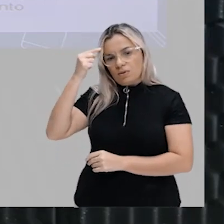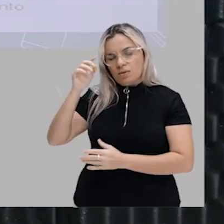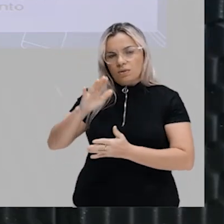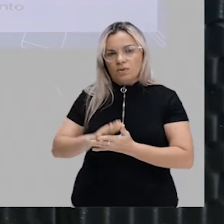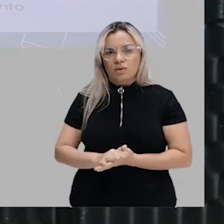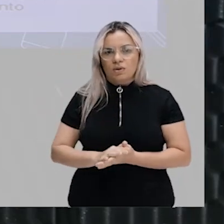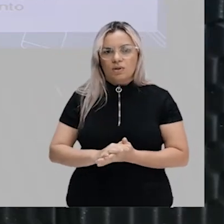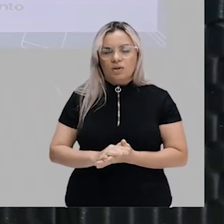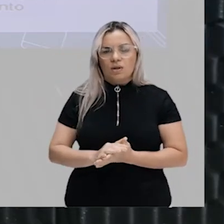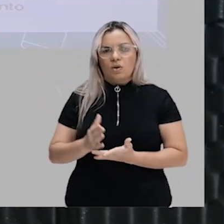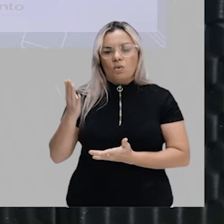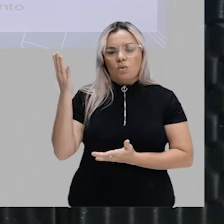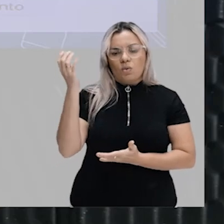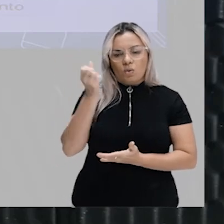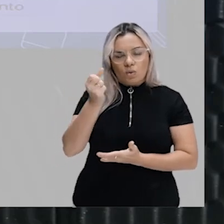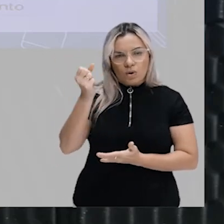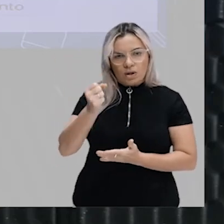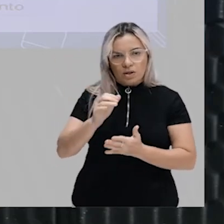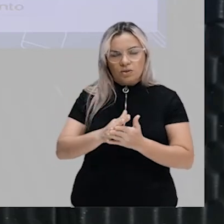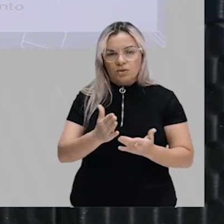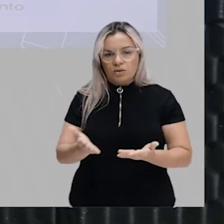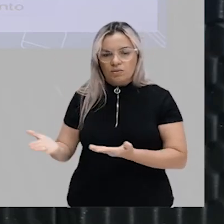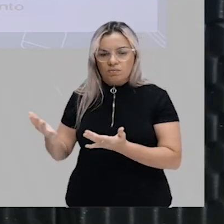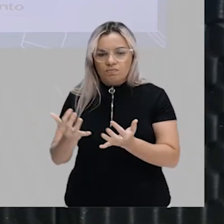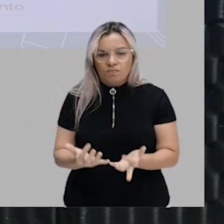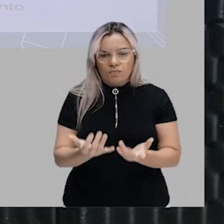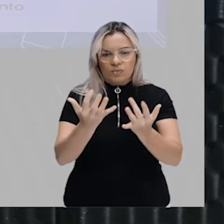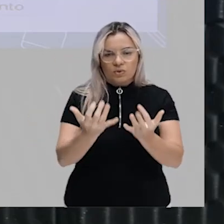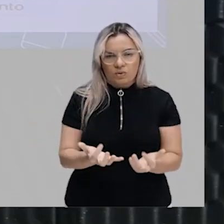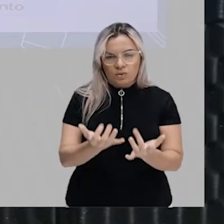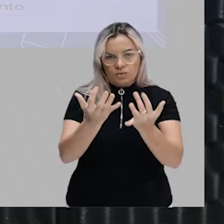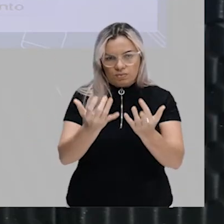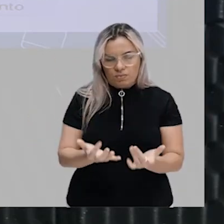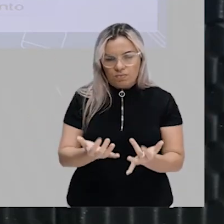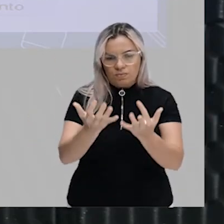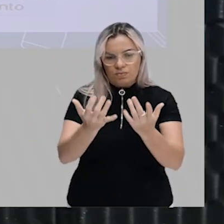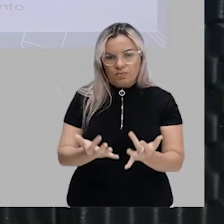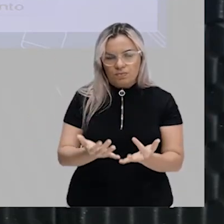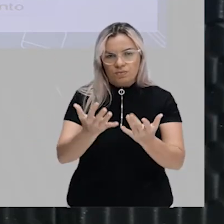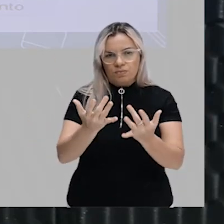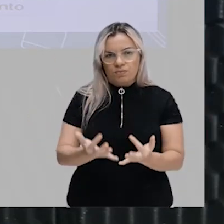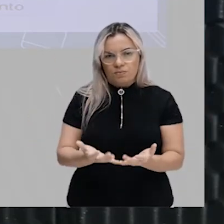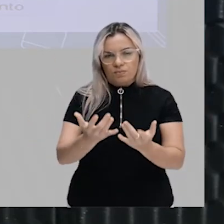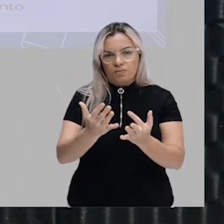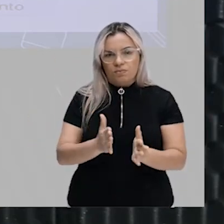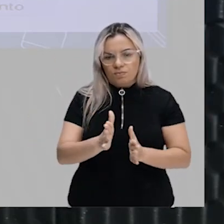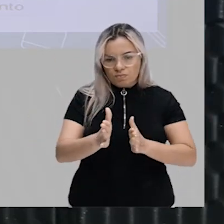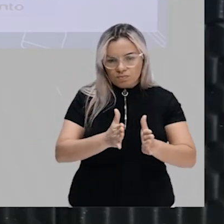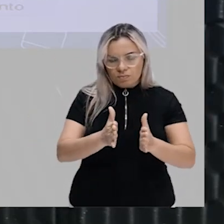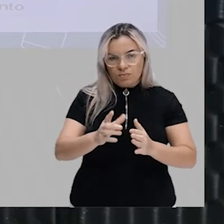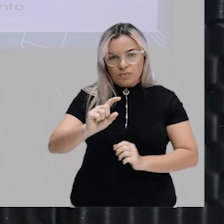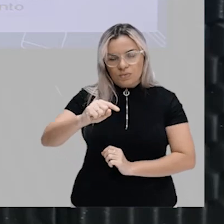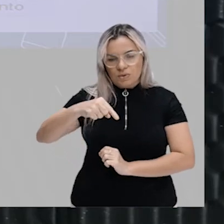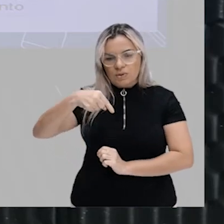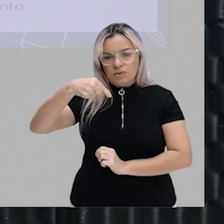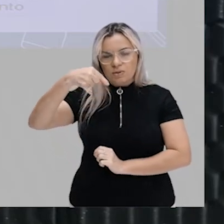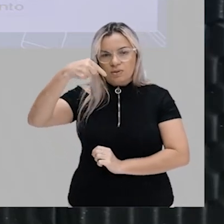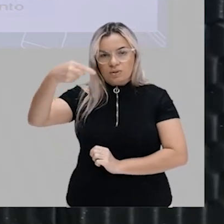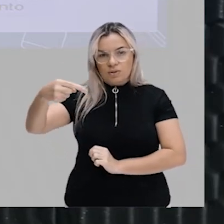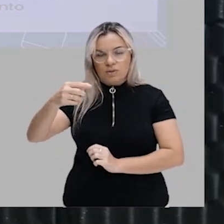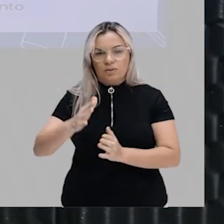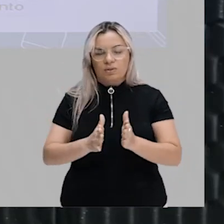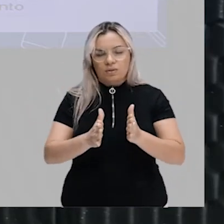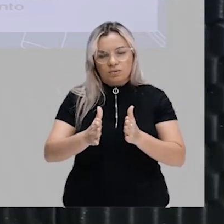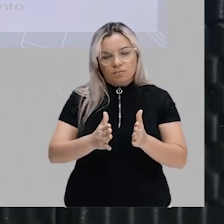esse produto a um aquecimento por um determinado tempo, tá? E depois desse